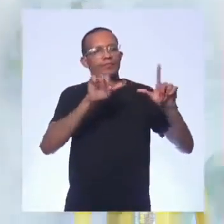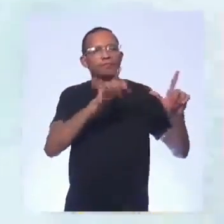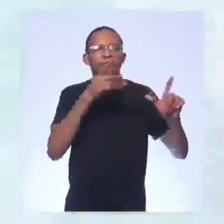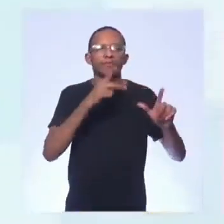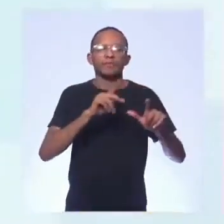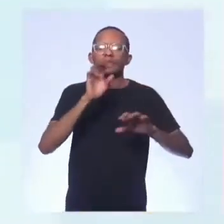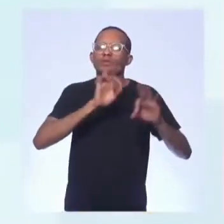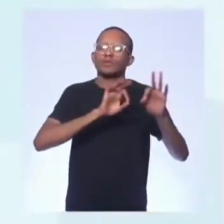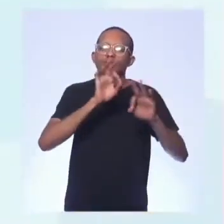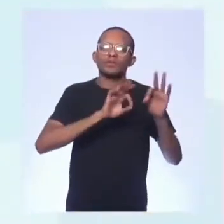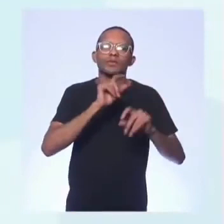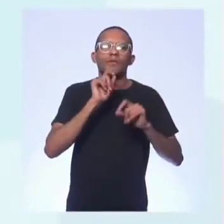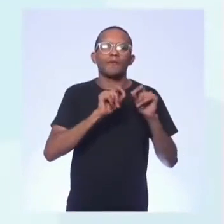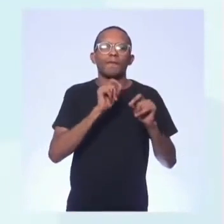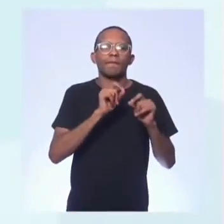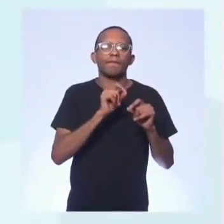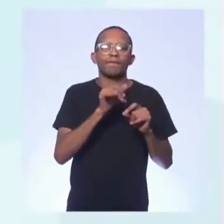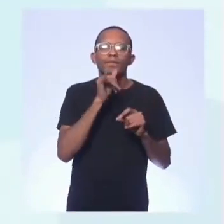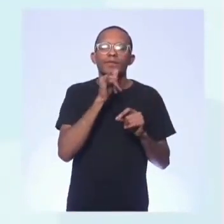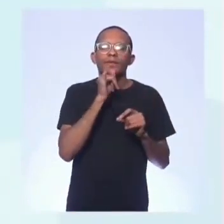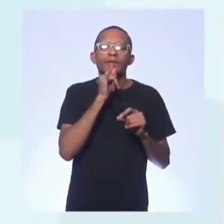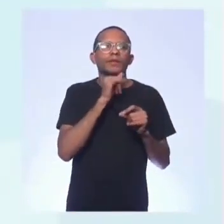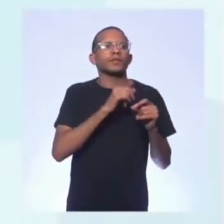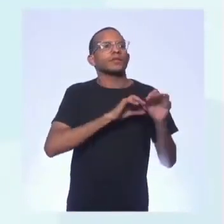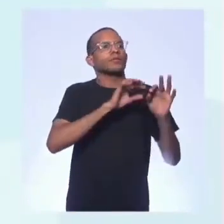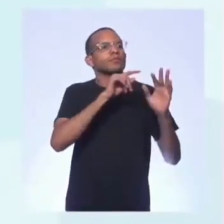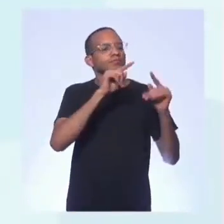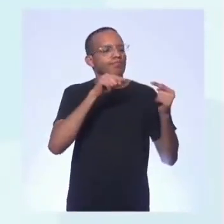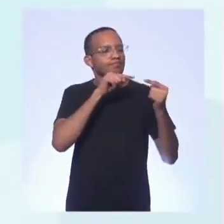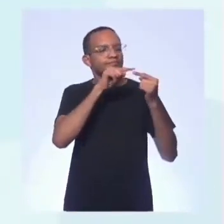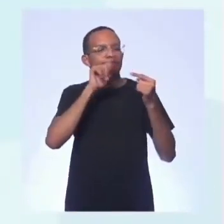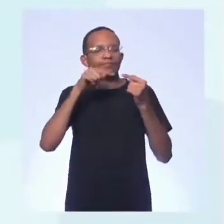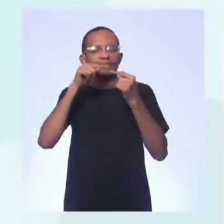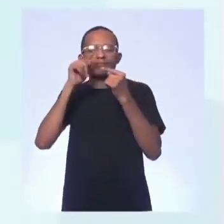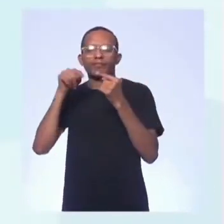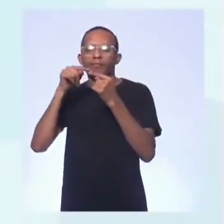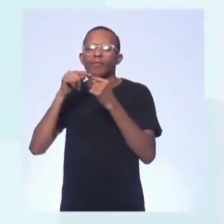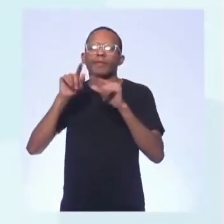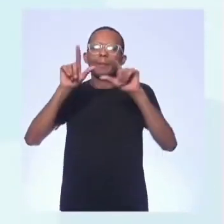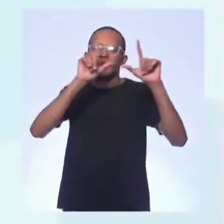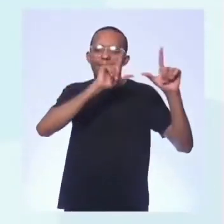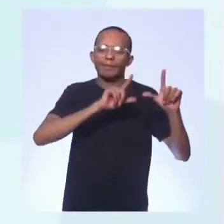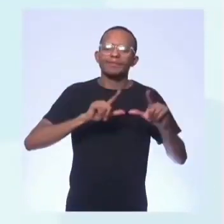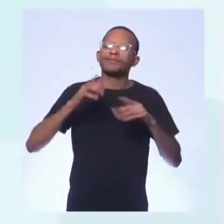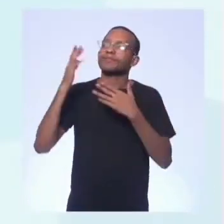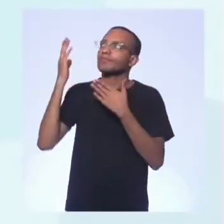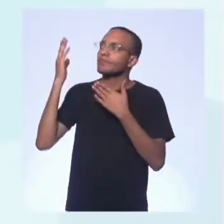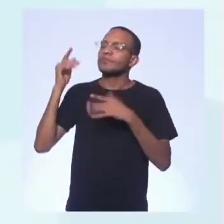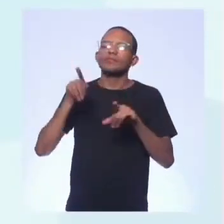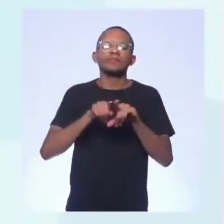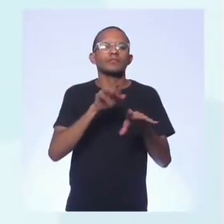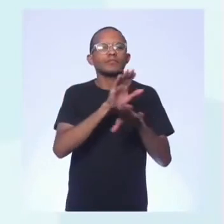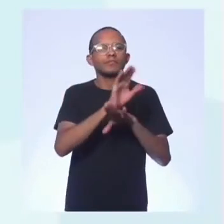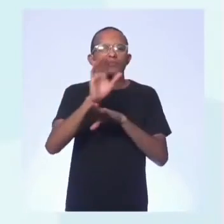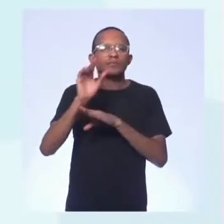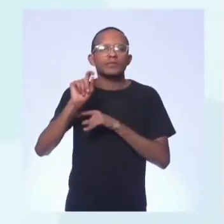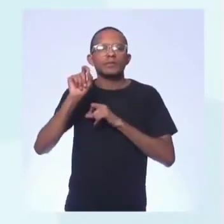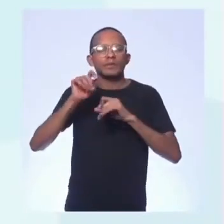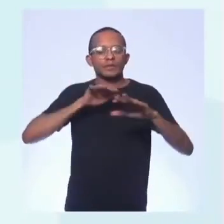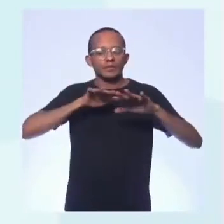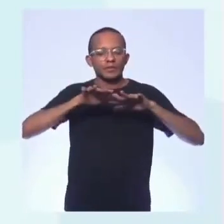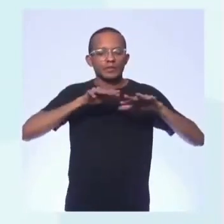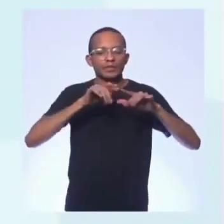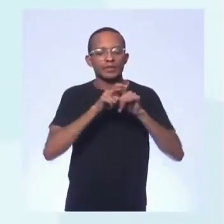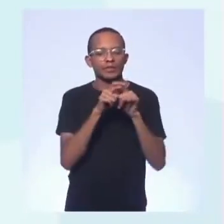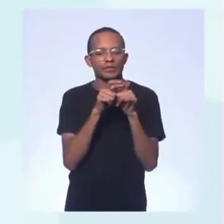vai construir aqui um infográfico e vamos ver aqui os fatores que proporcionaram aí, que mobilizaram